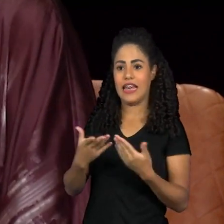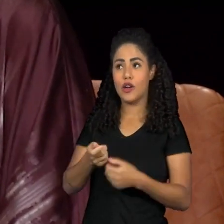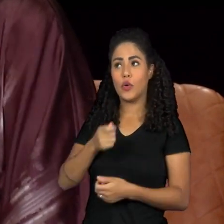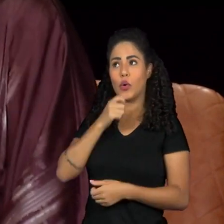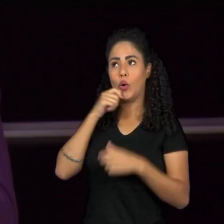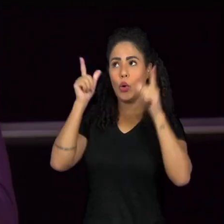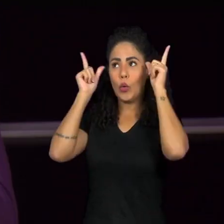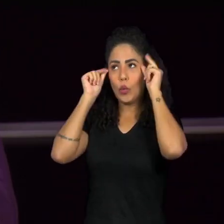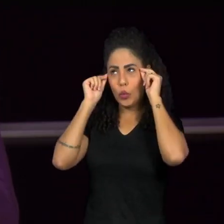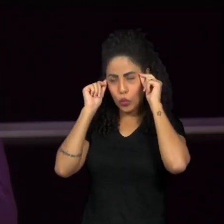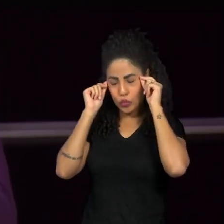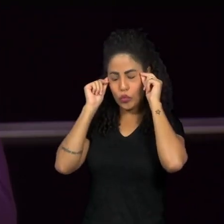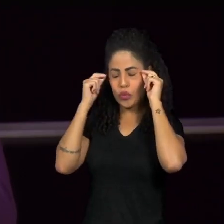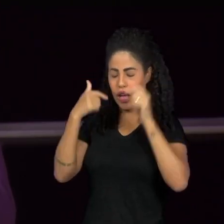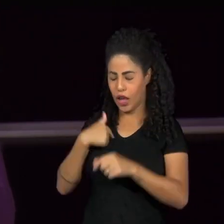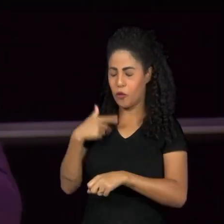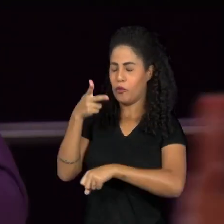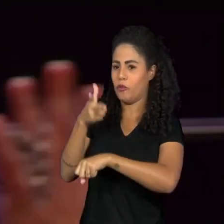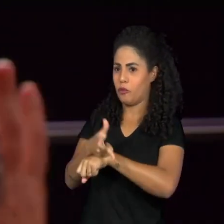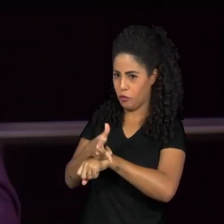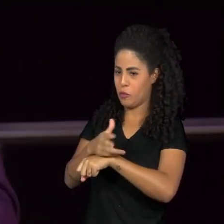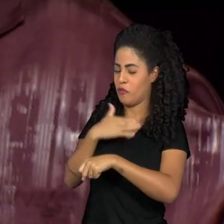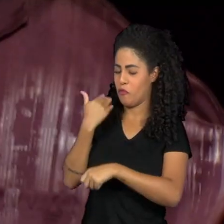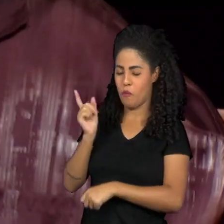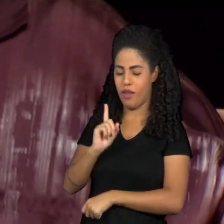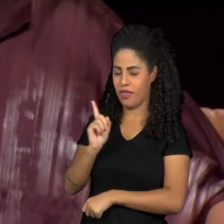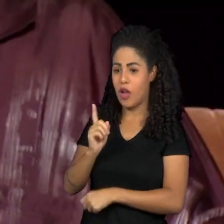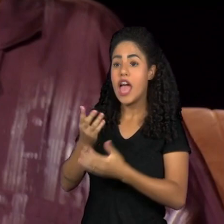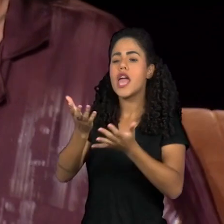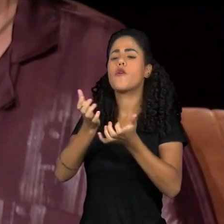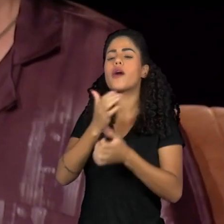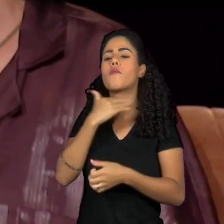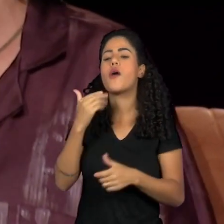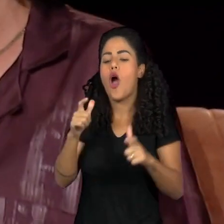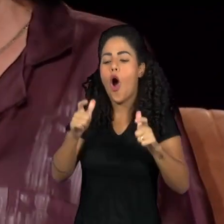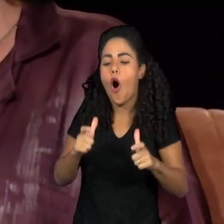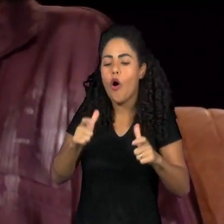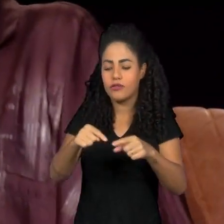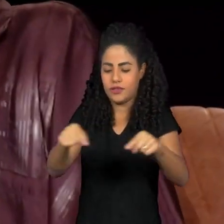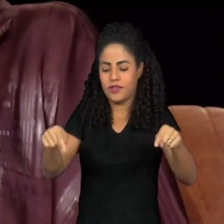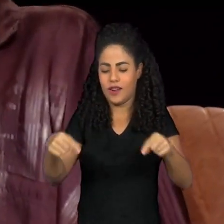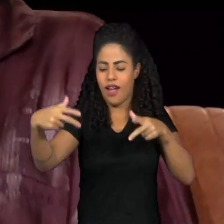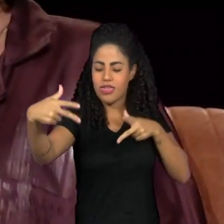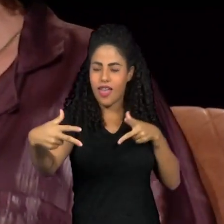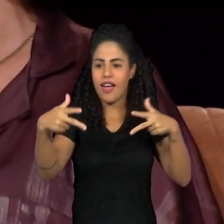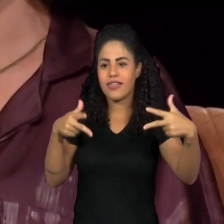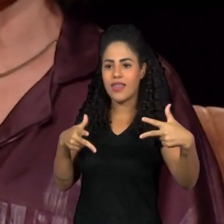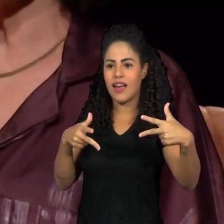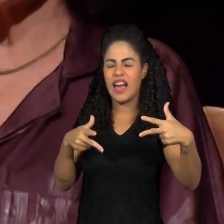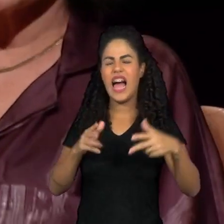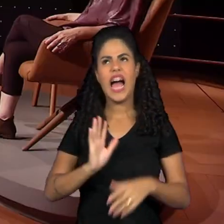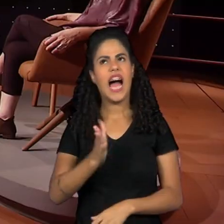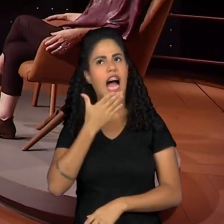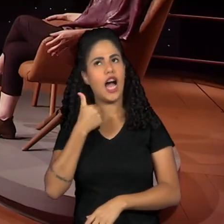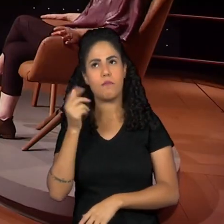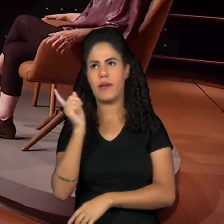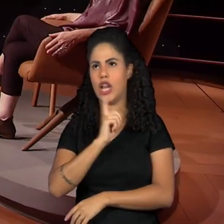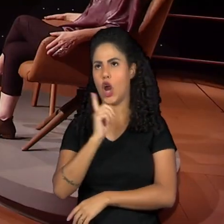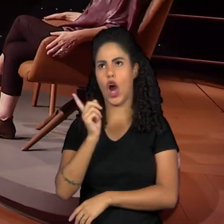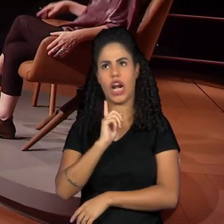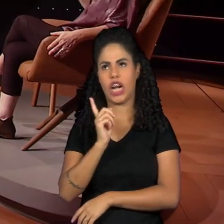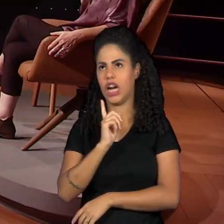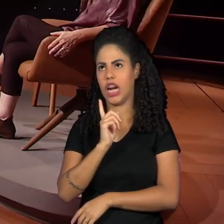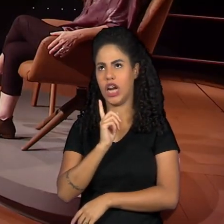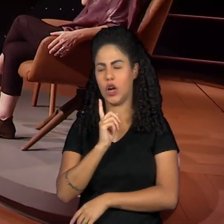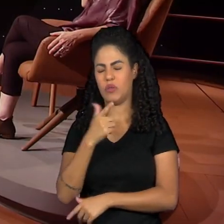né? Inclusive, quero morrer no set de filmar. Quer dizer, é melhor não, porque vai dar trabalho para um monte de